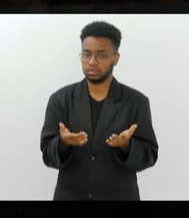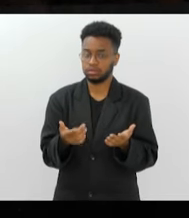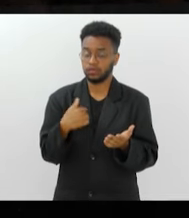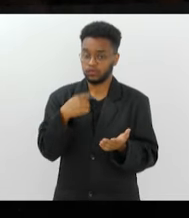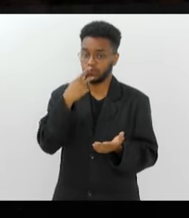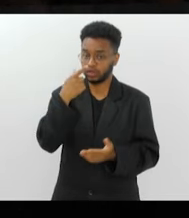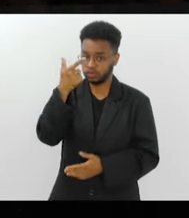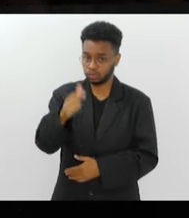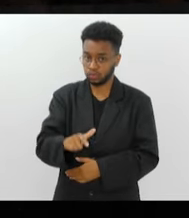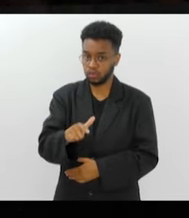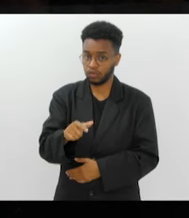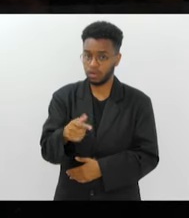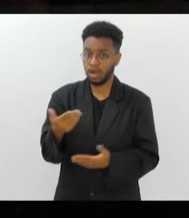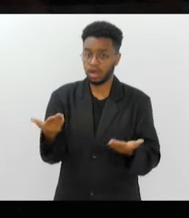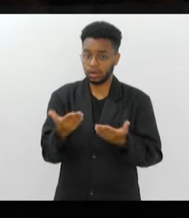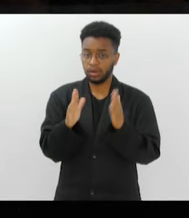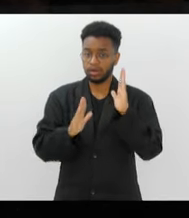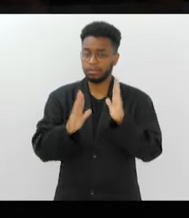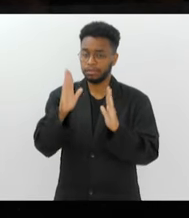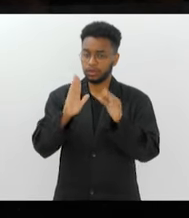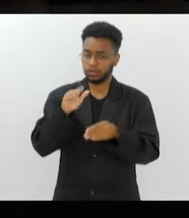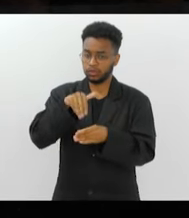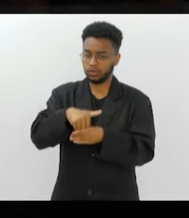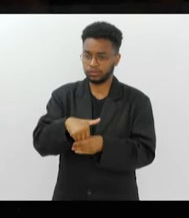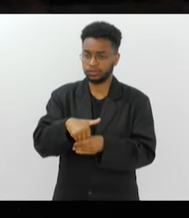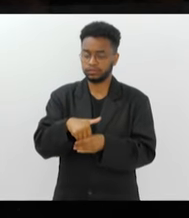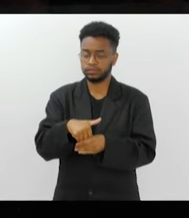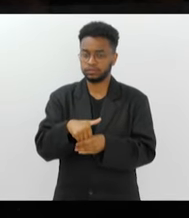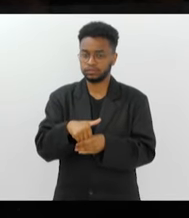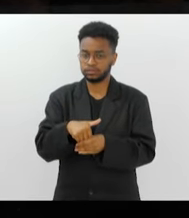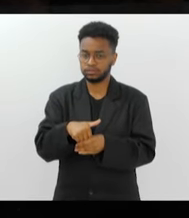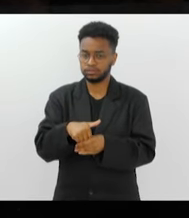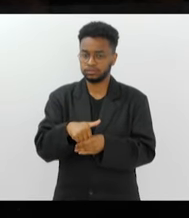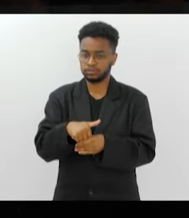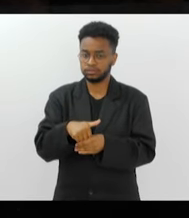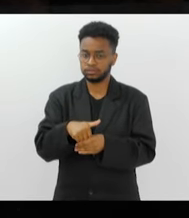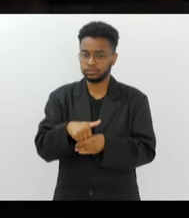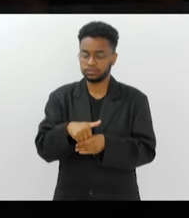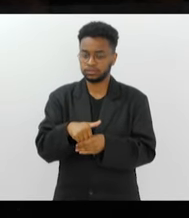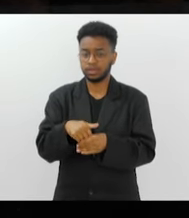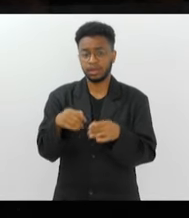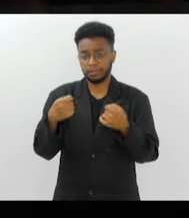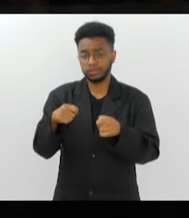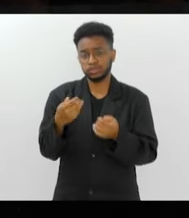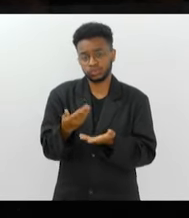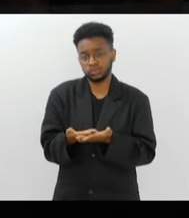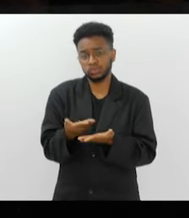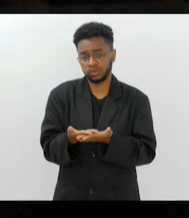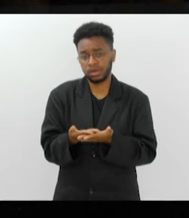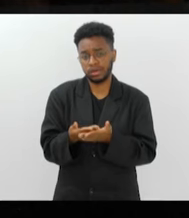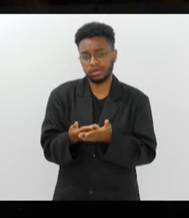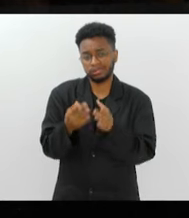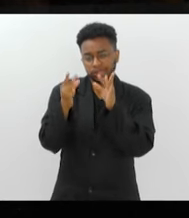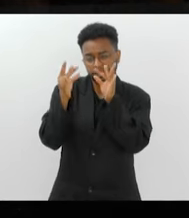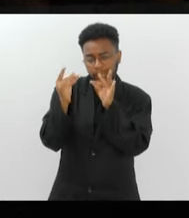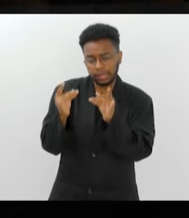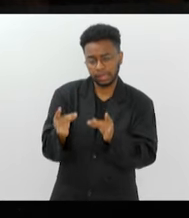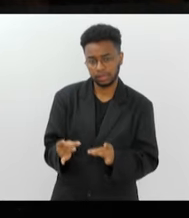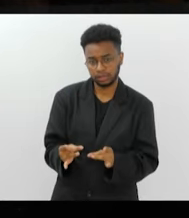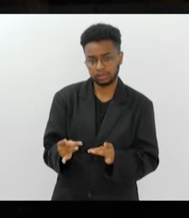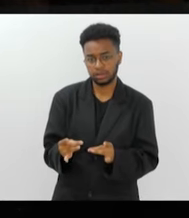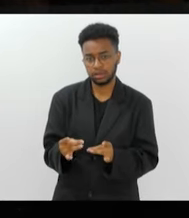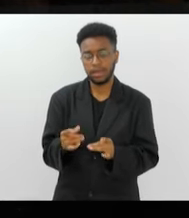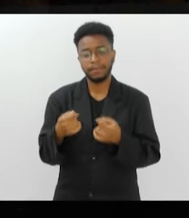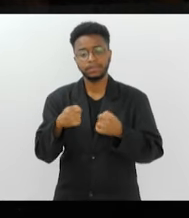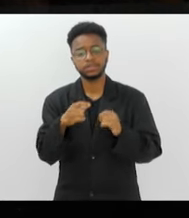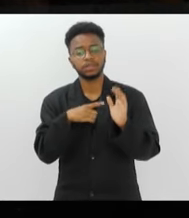dizer, essas eleições foram um estudo de... são dignas de estudo de casos profundos, com